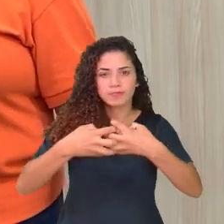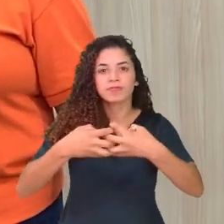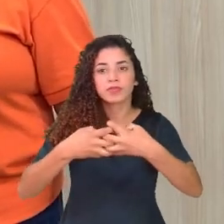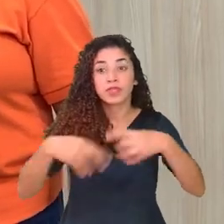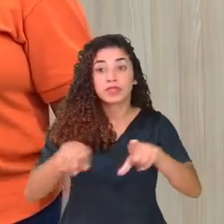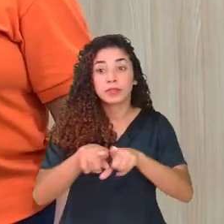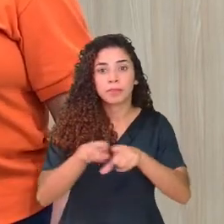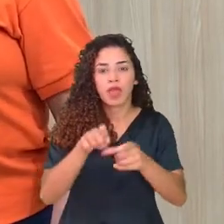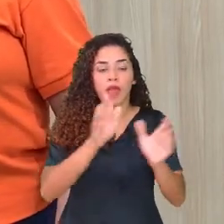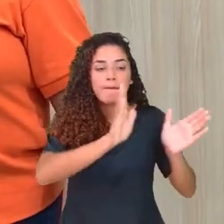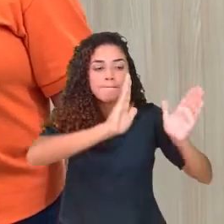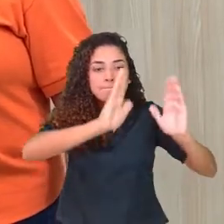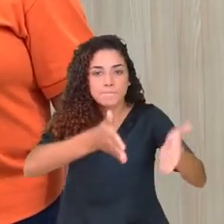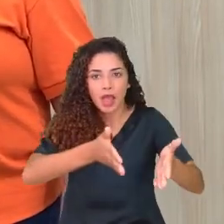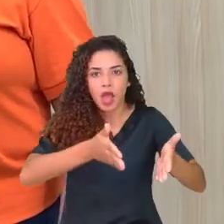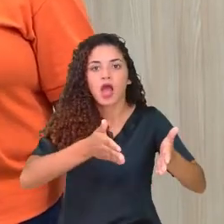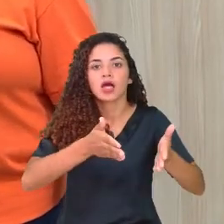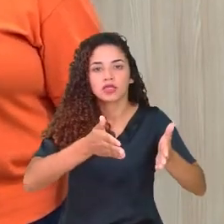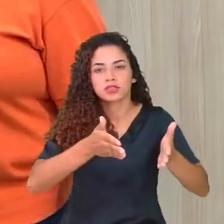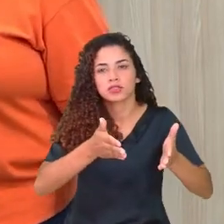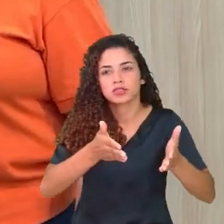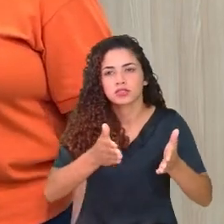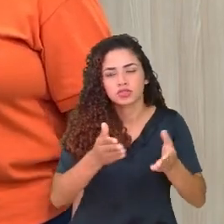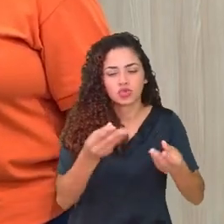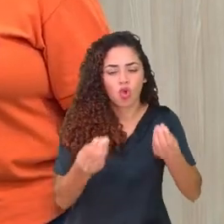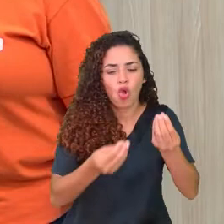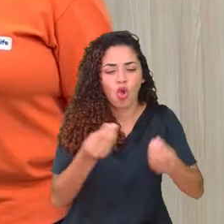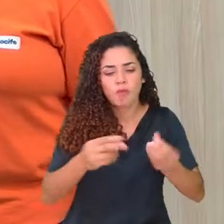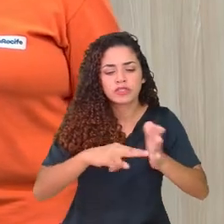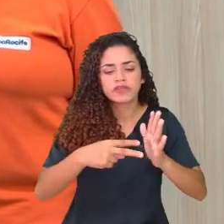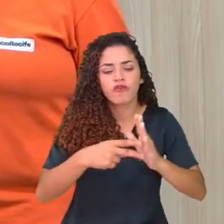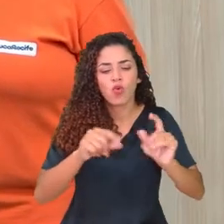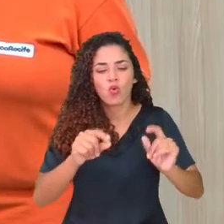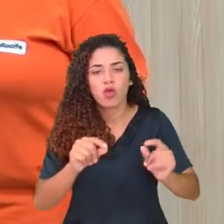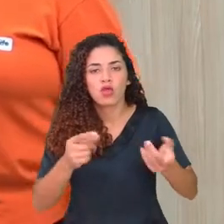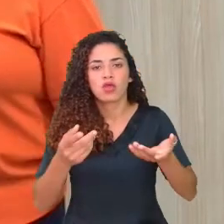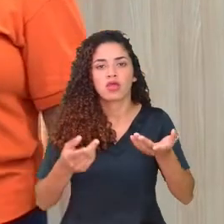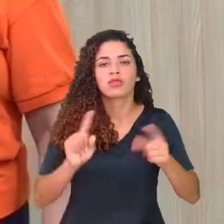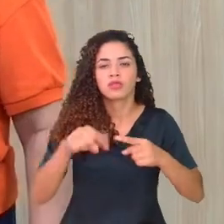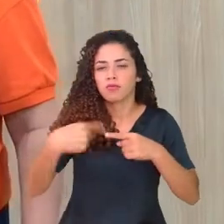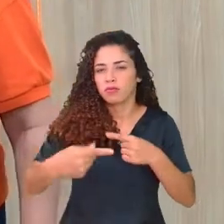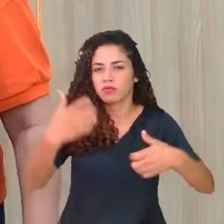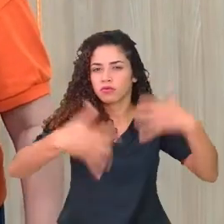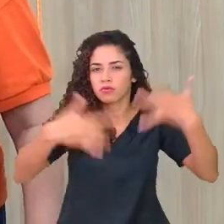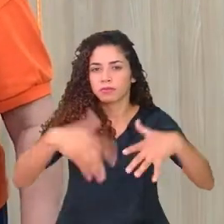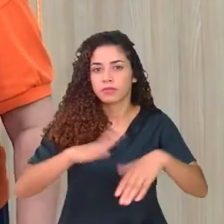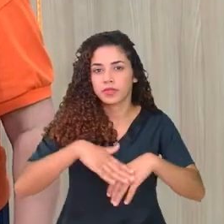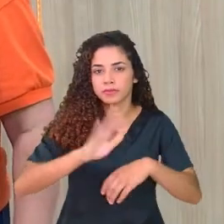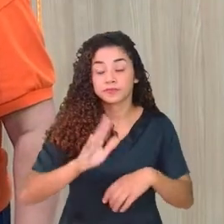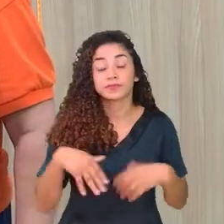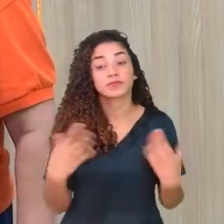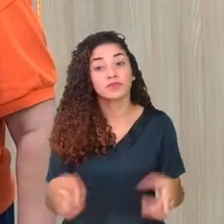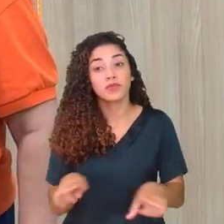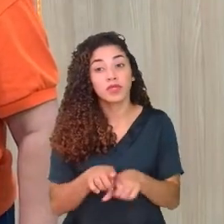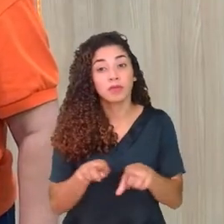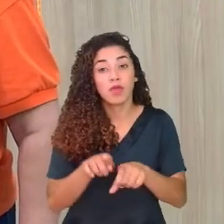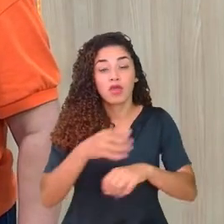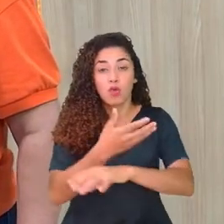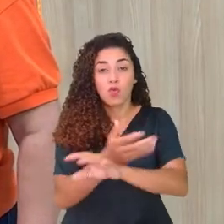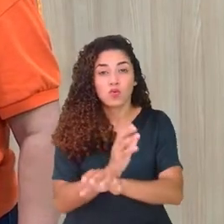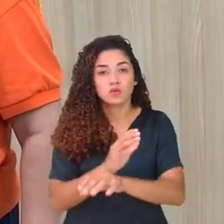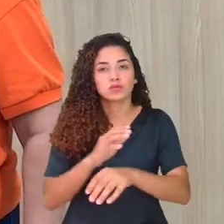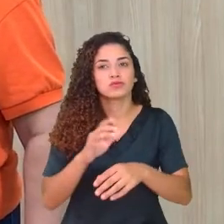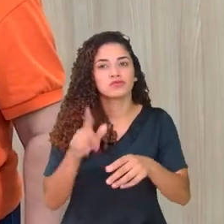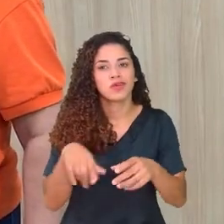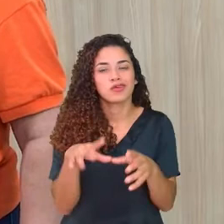tecido ósseo, que é esponjosa, que daqui a pouco também vou conversar a respeito dela. A gente vai ver que os ossos, eles são